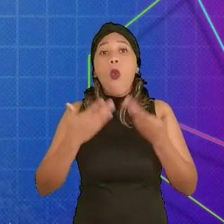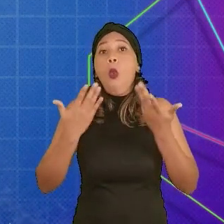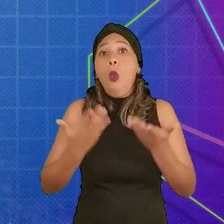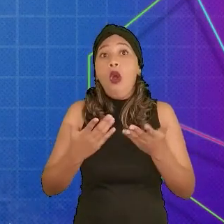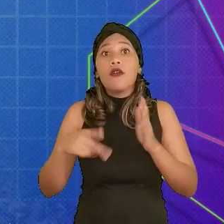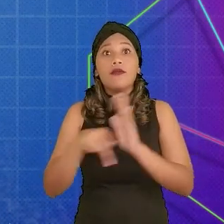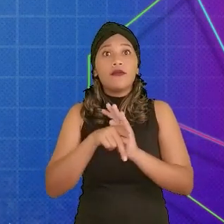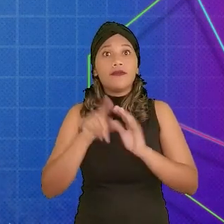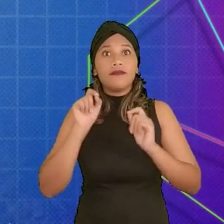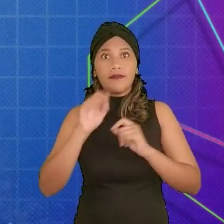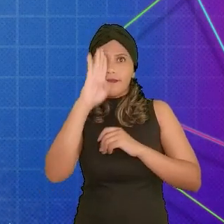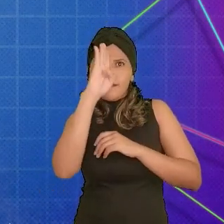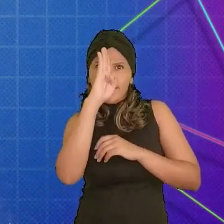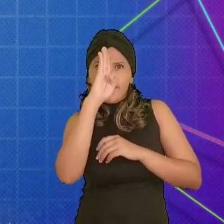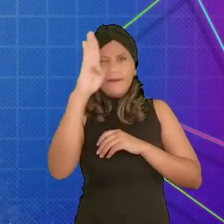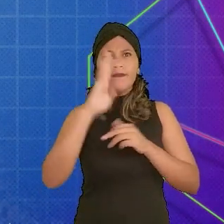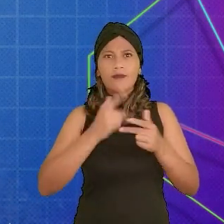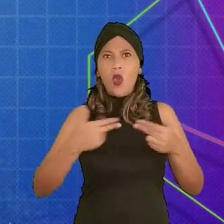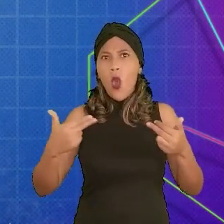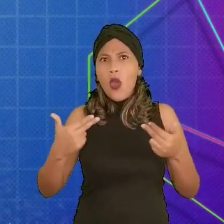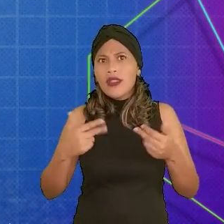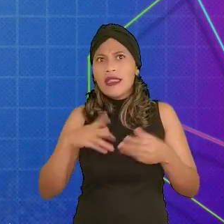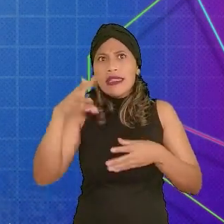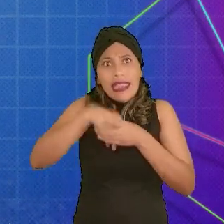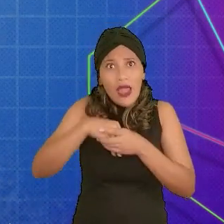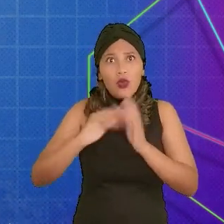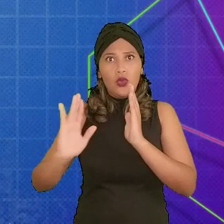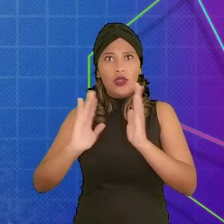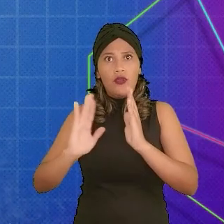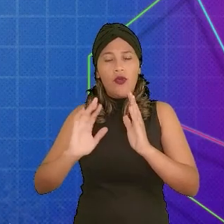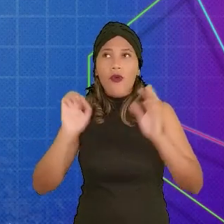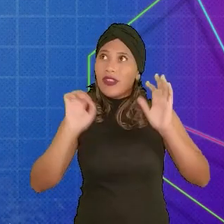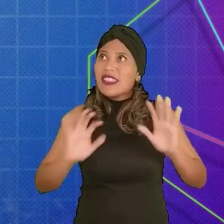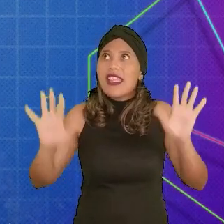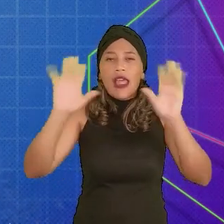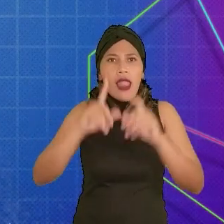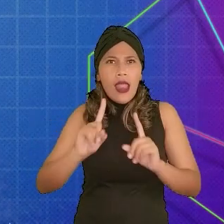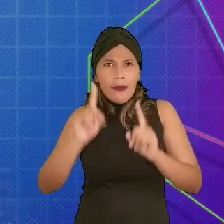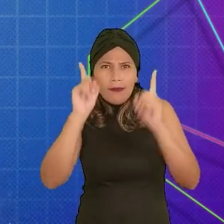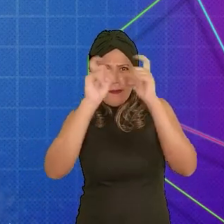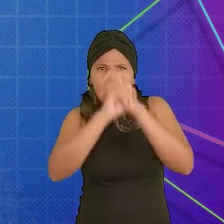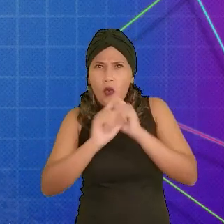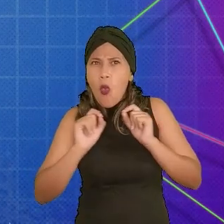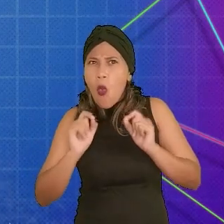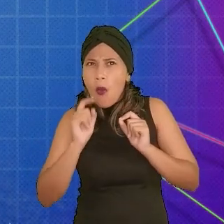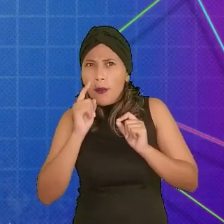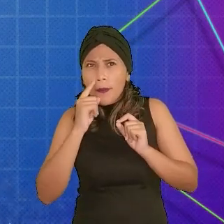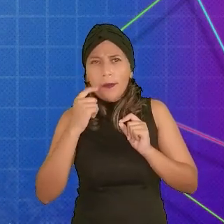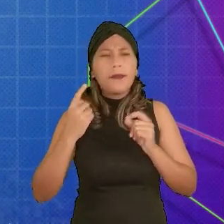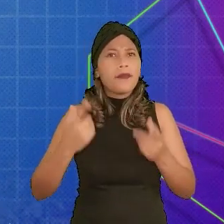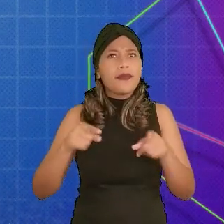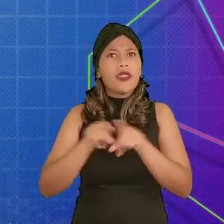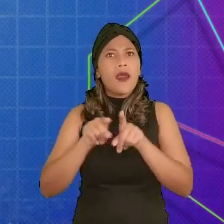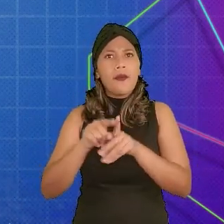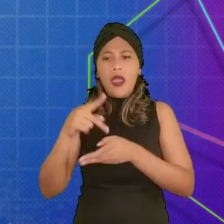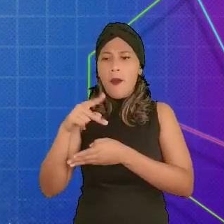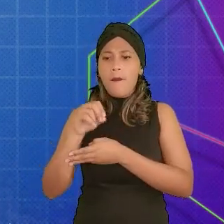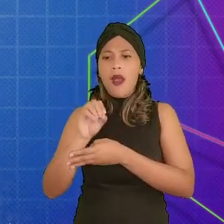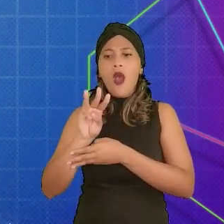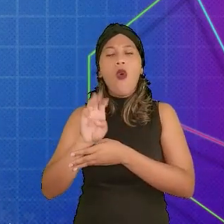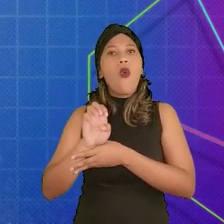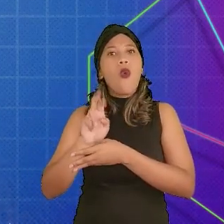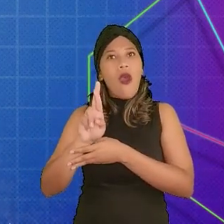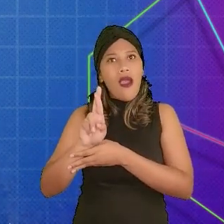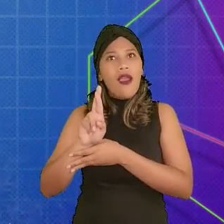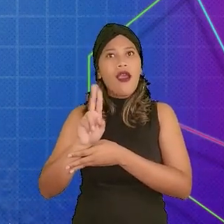Quais obstáculos nesse nível? Há alguma armadilha? O que o cenário dificulta para o jogador? Power Up.